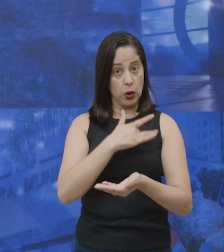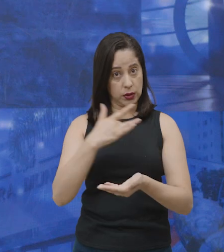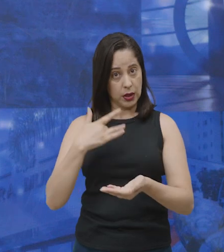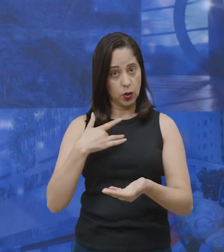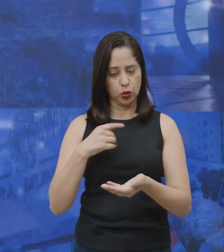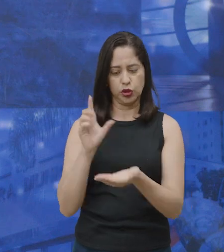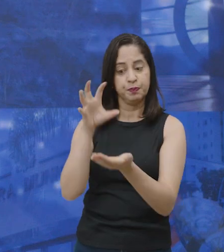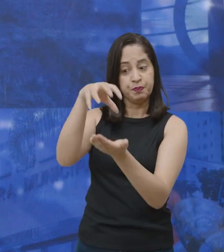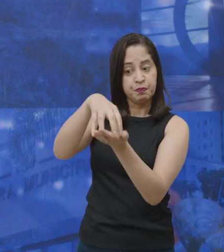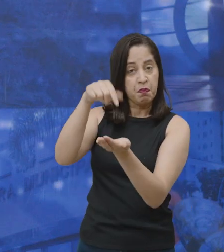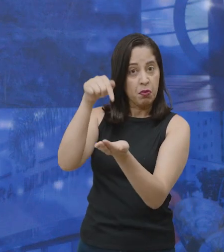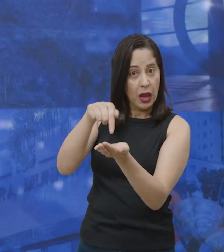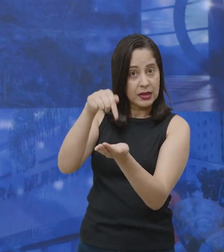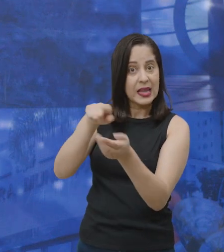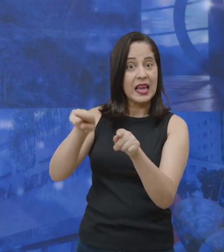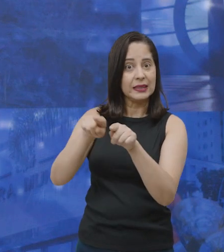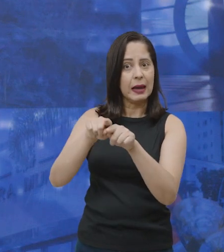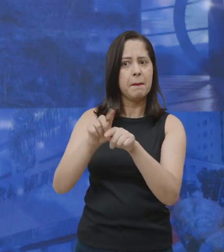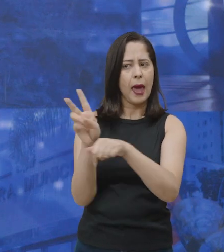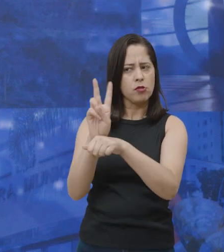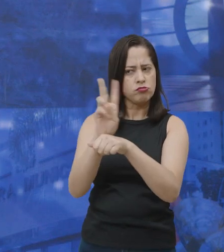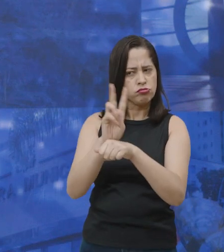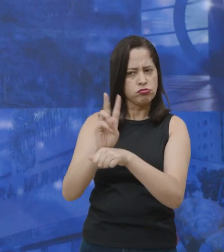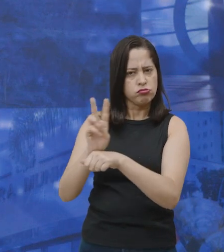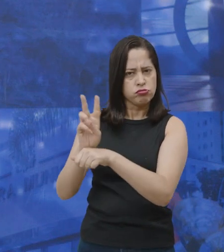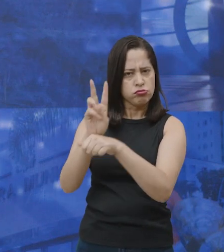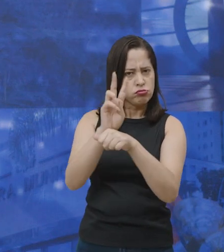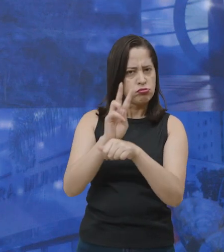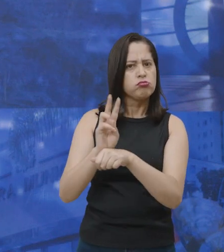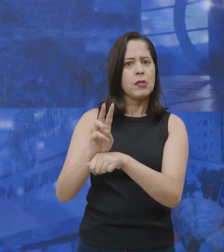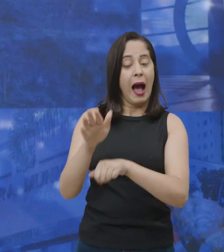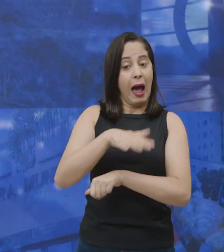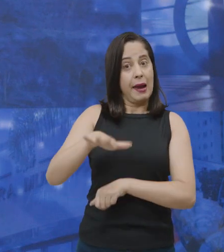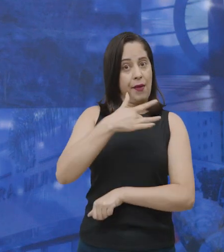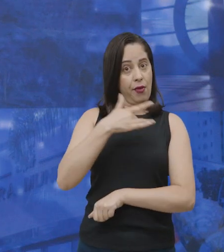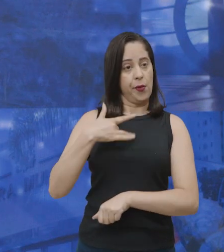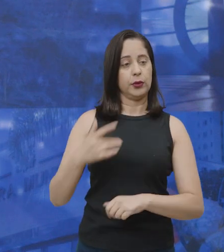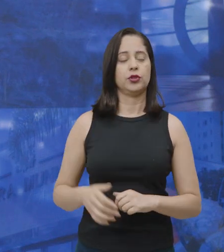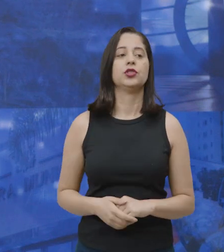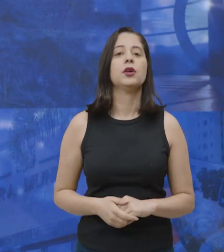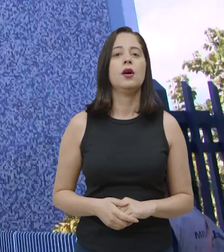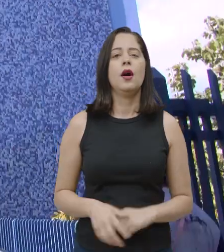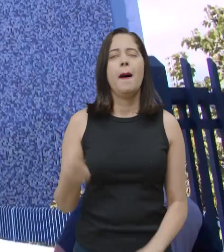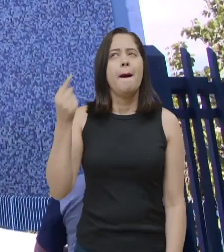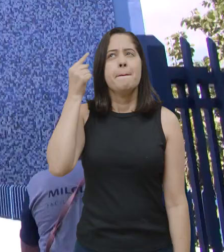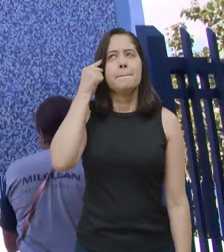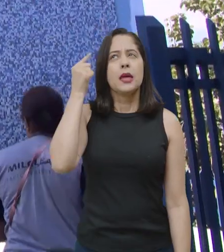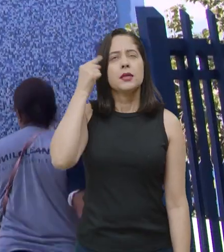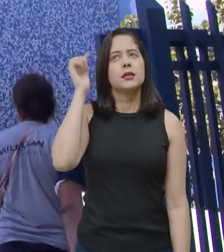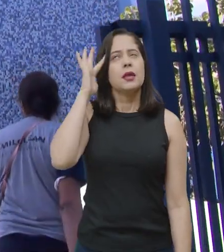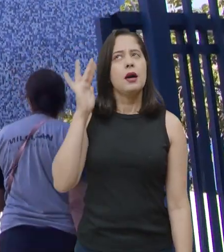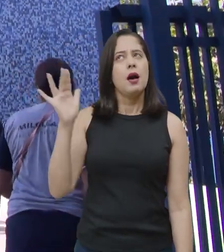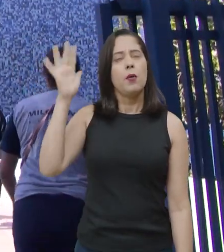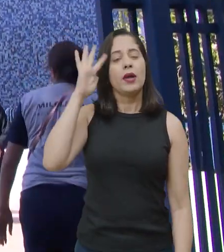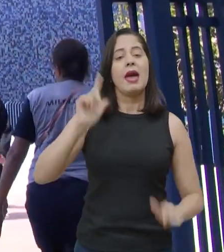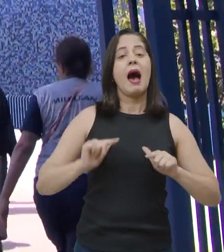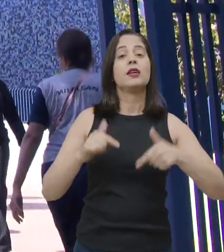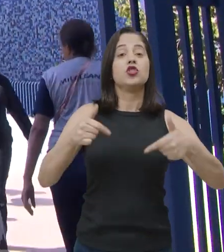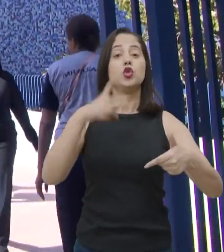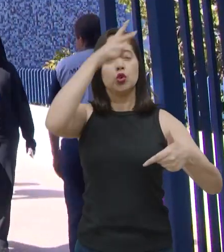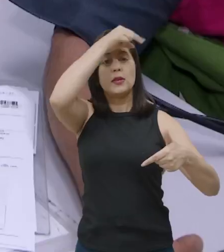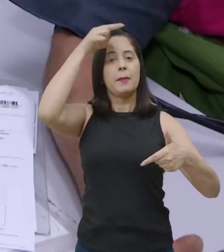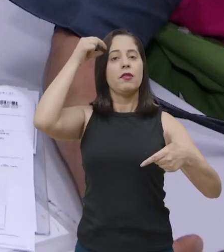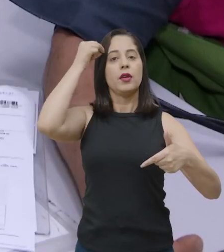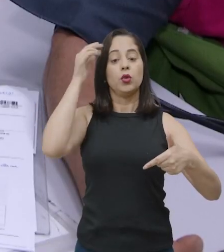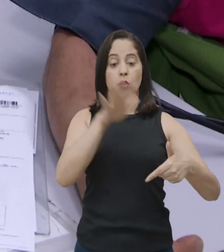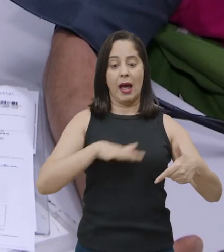de Saúde. Ele é um órgão que também acompanha de perto a gestão da saúde na cidade. Quando pensamos em políticas